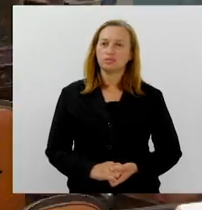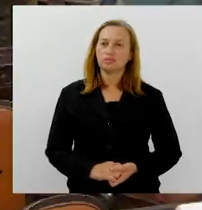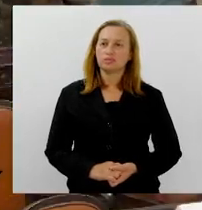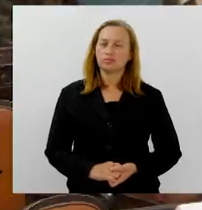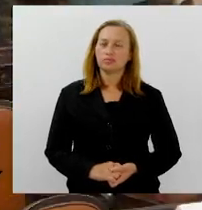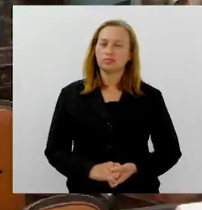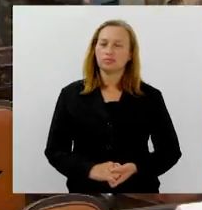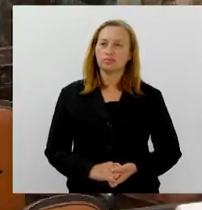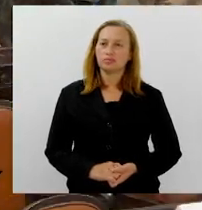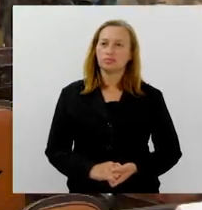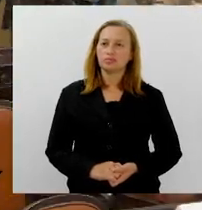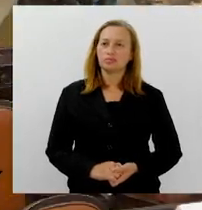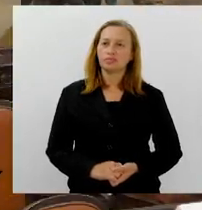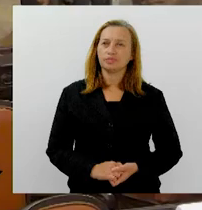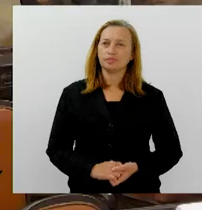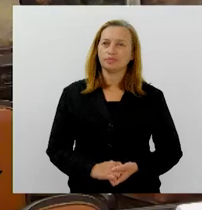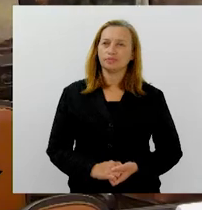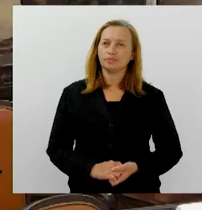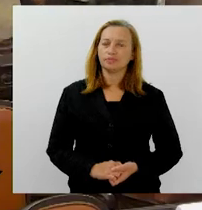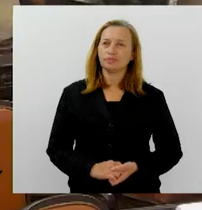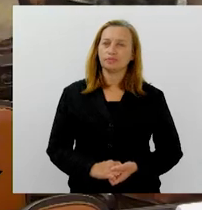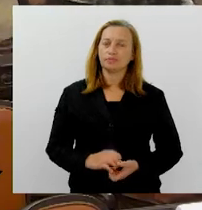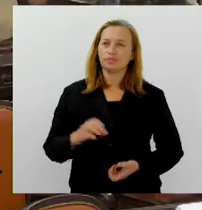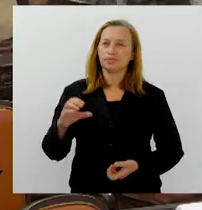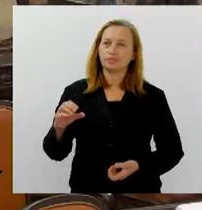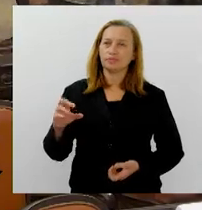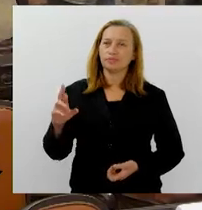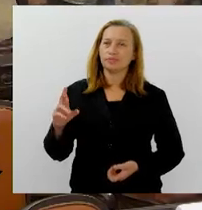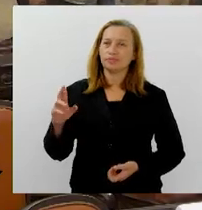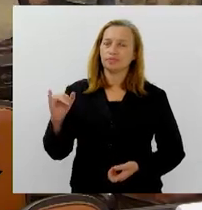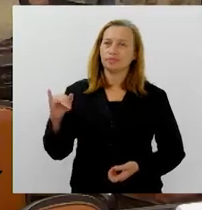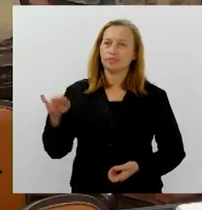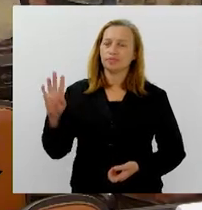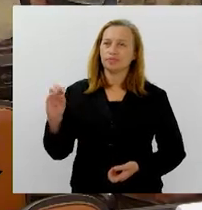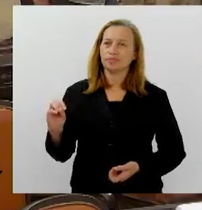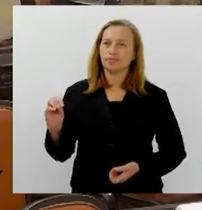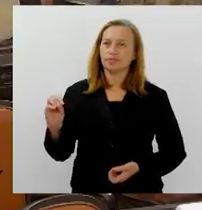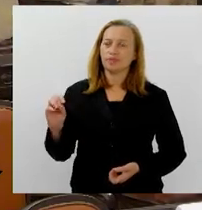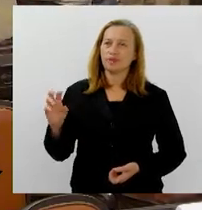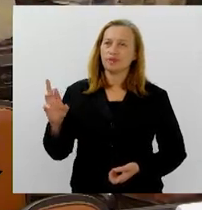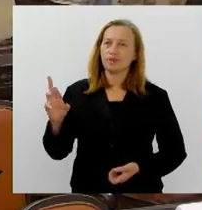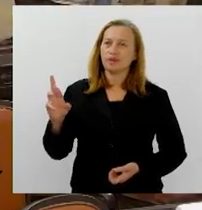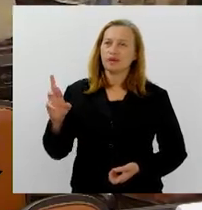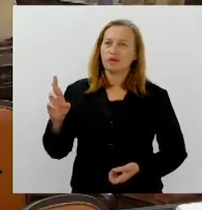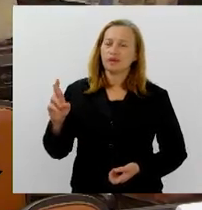Próximo agraciado, Grêmio Recreativo Cacique da São José.